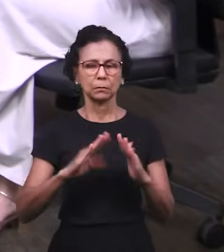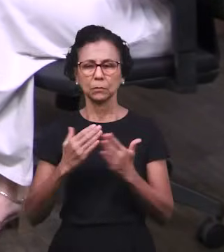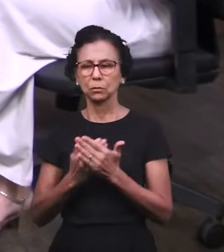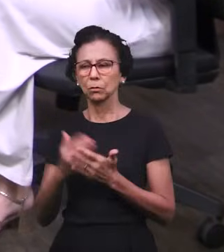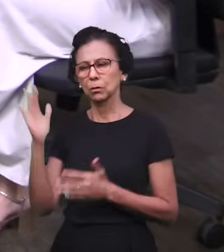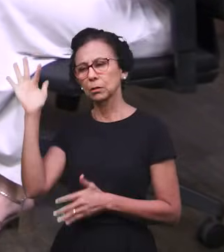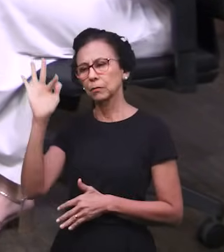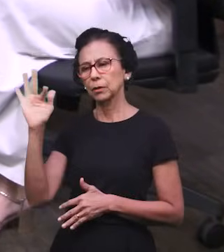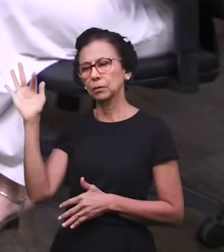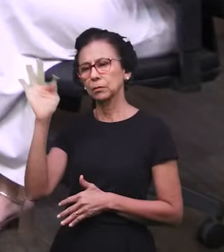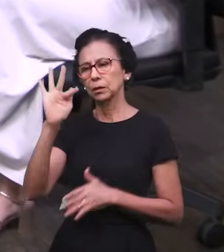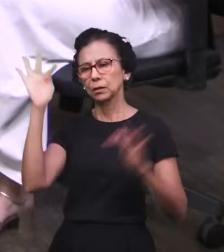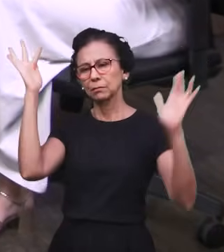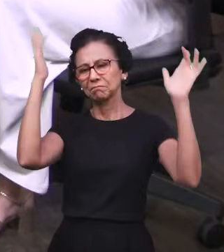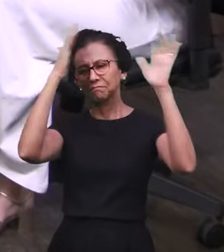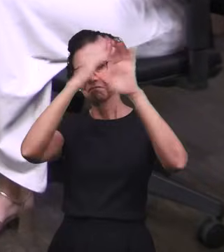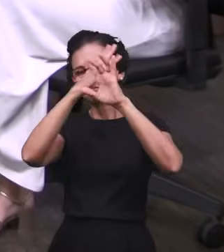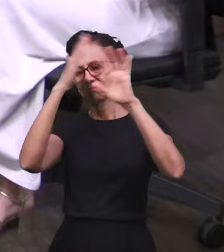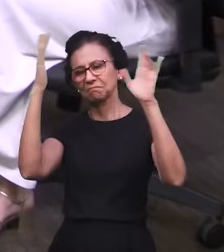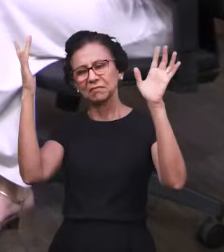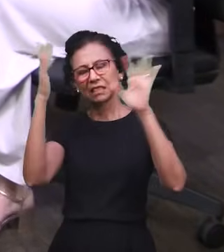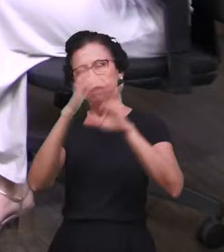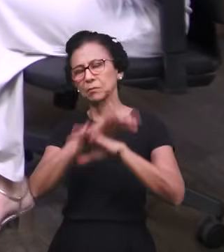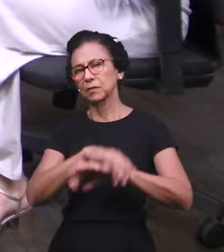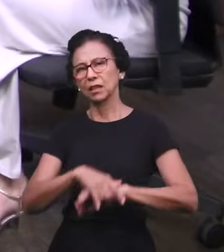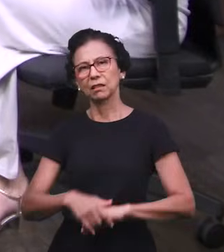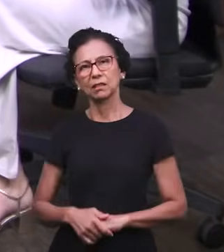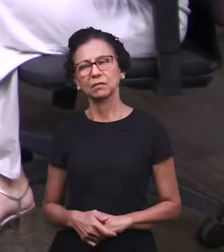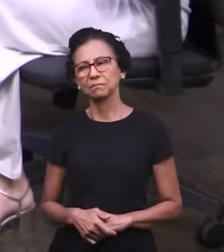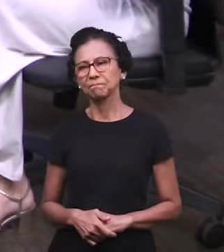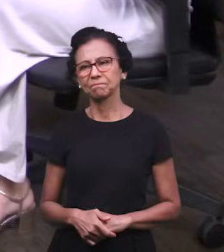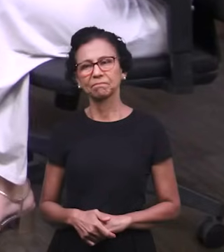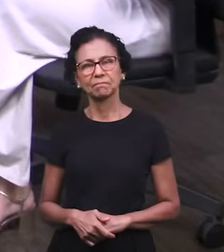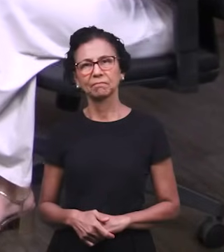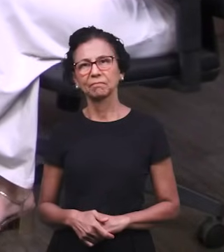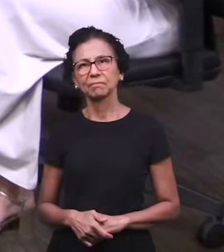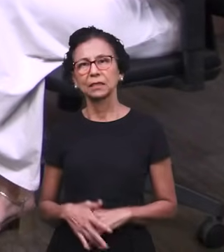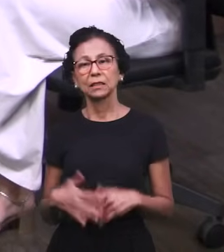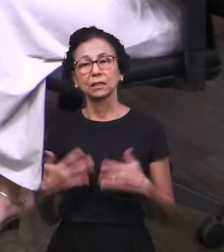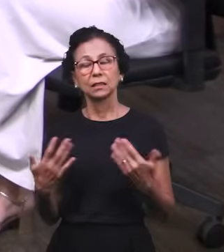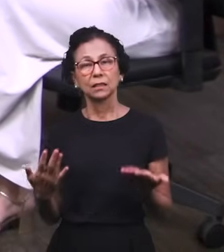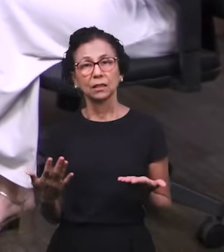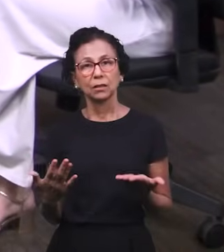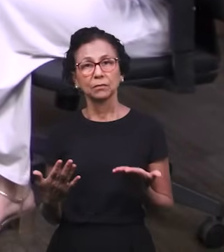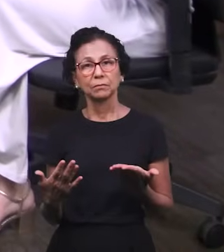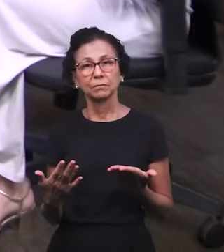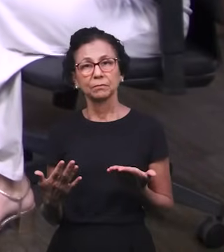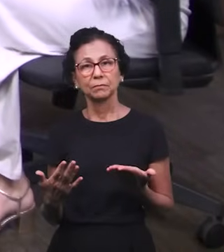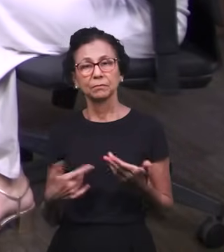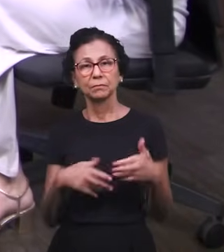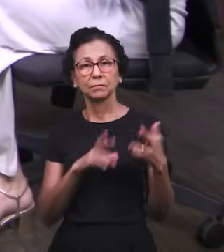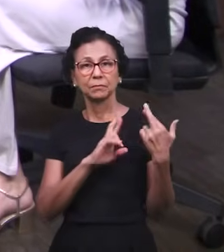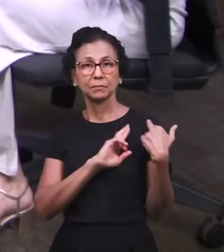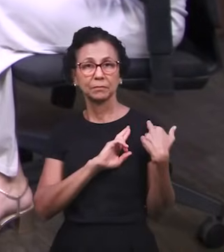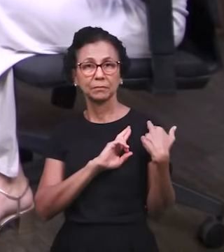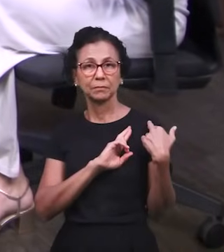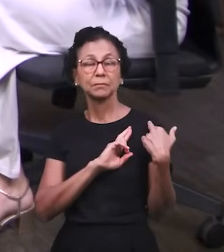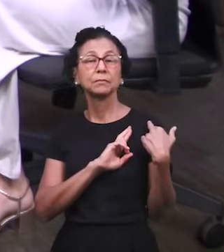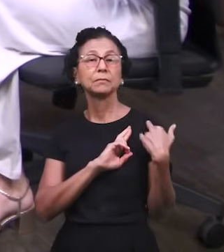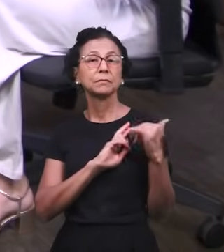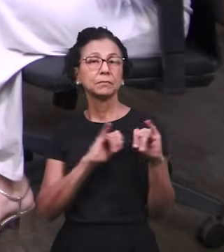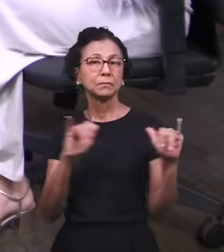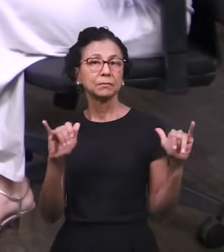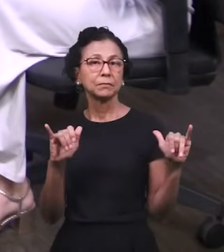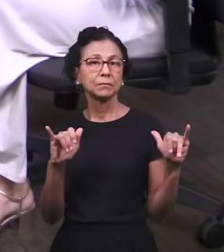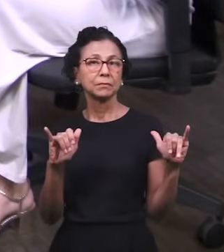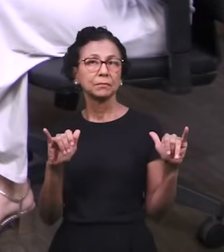anunciar, né? Muito bem. O interessante, pastor, pode falar, só Raíssa. interrompendo, é que Maria e José, eles não